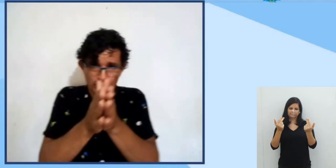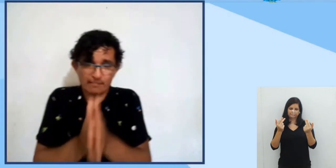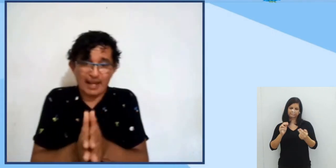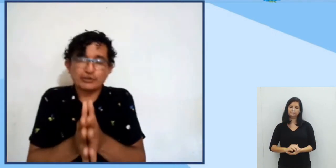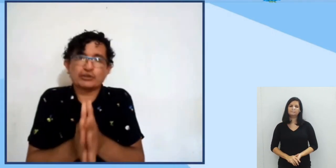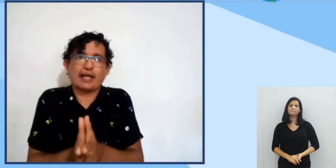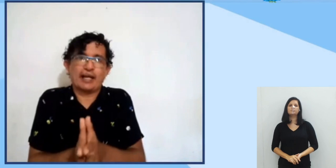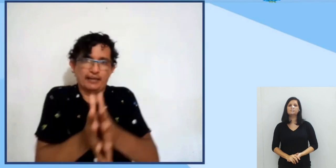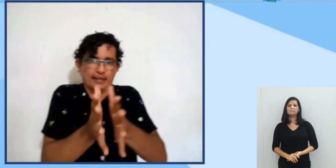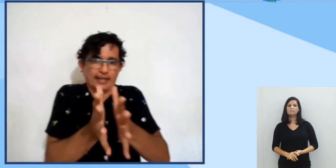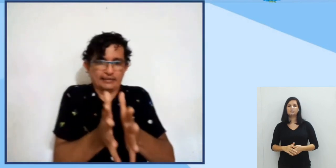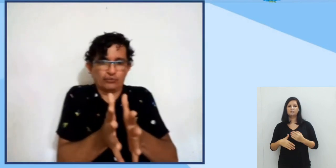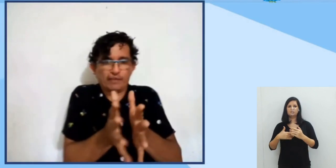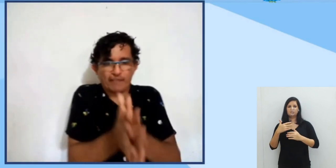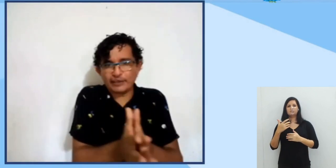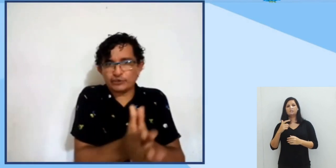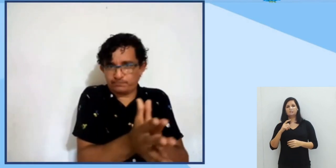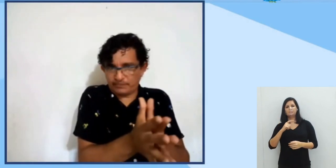Mas o que mais